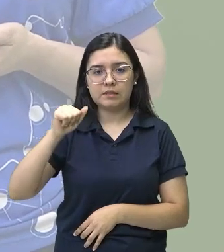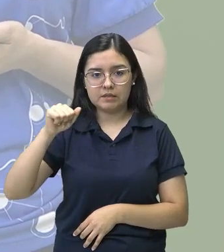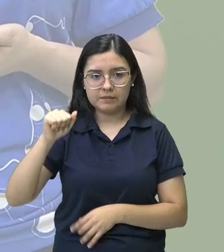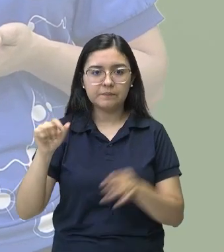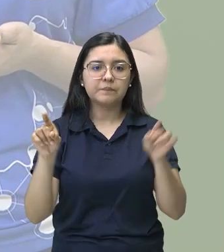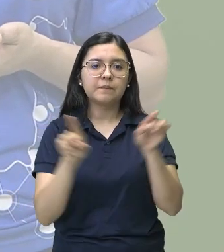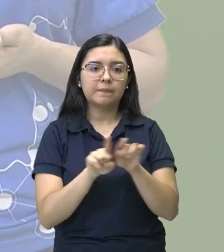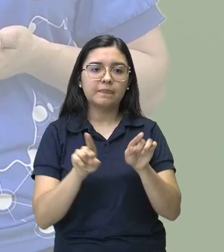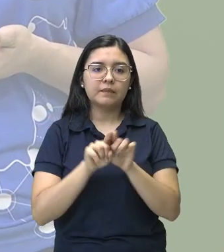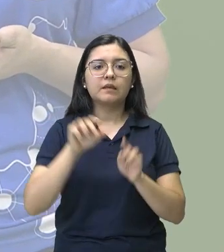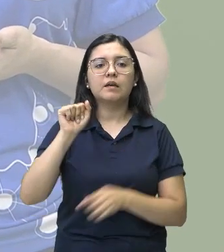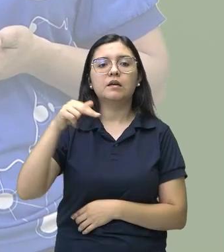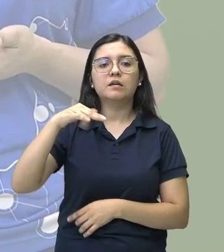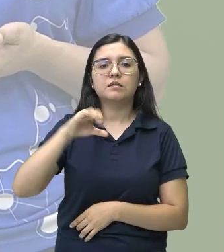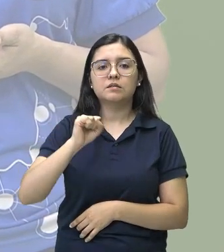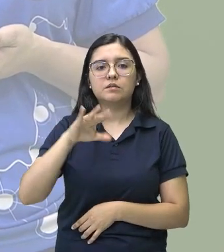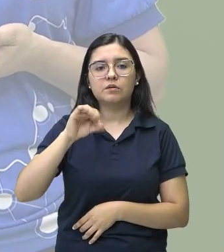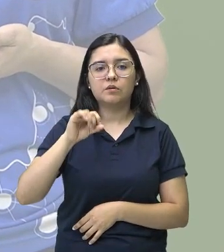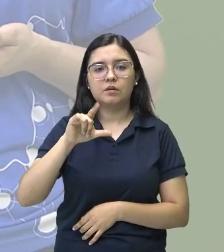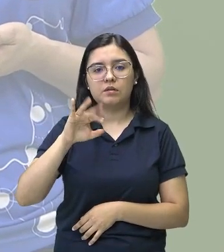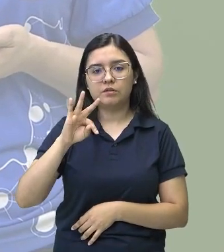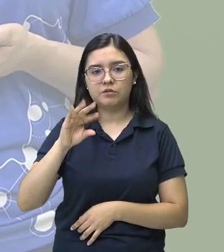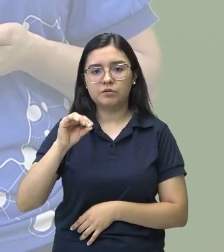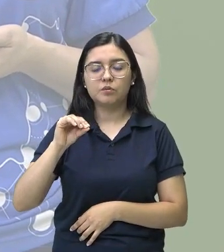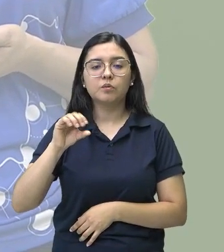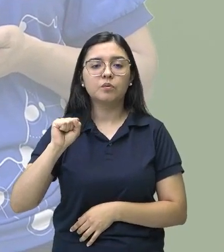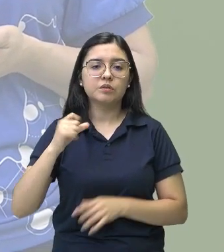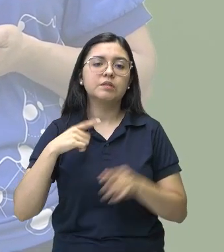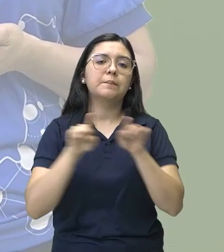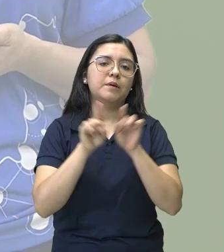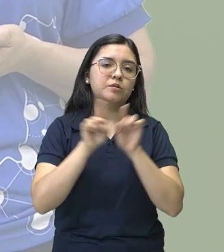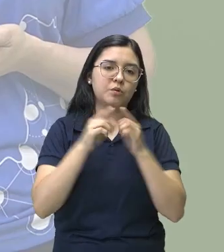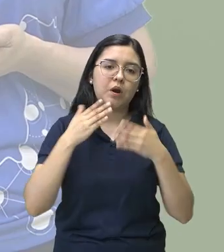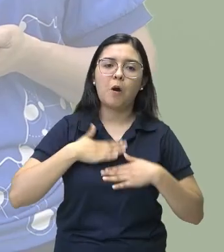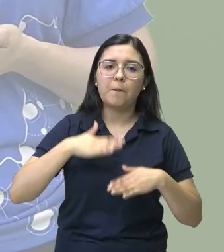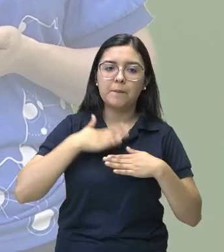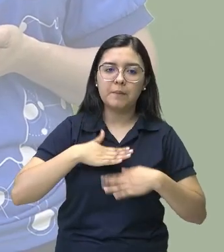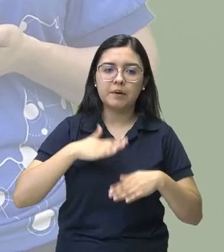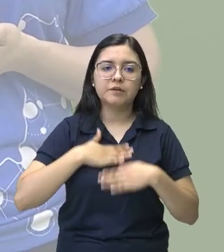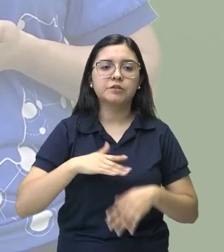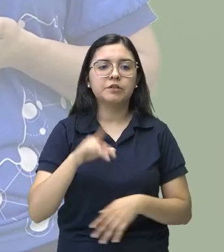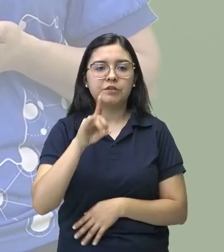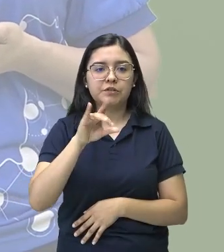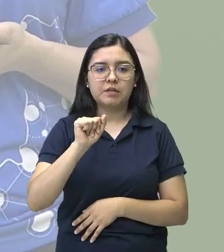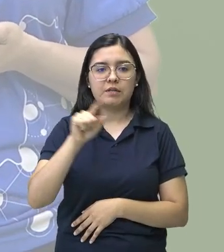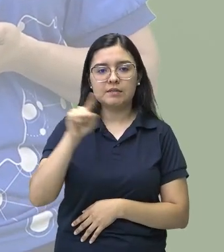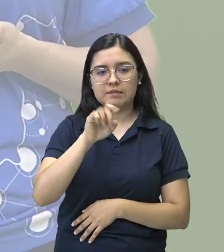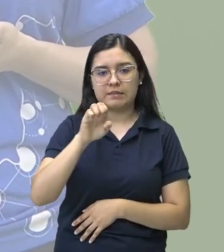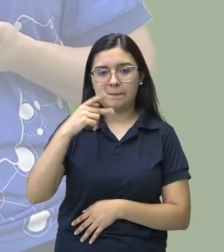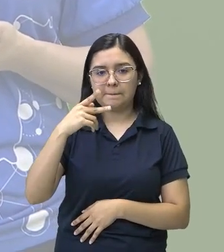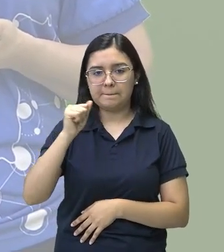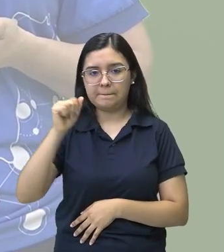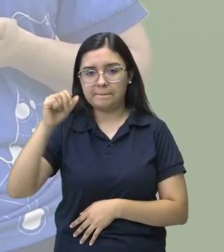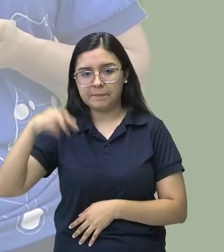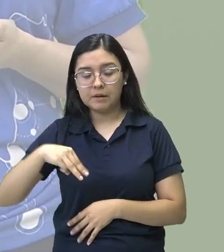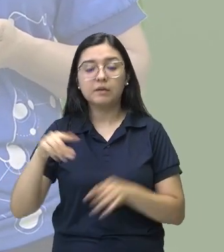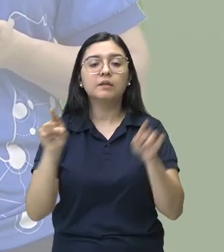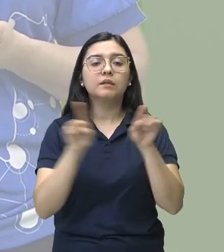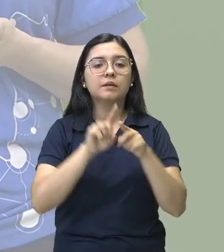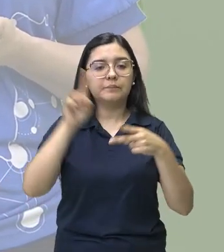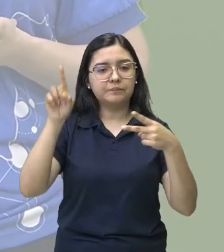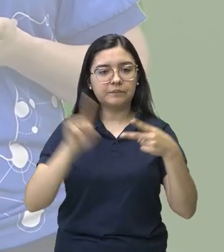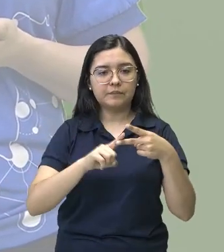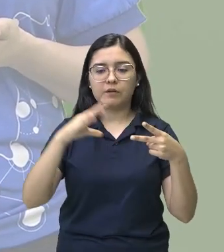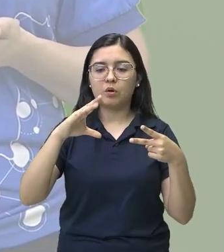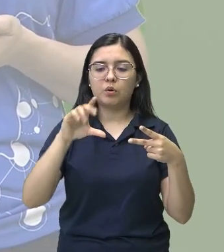os ansiolíticos e os calmantes, né, como o diazepam e clonazepam.